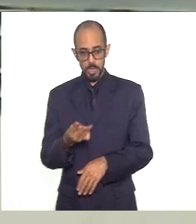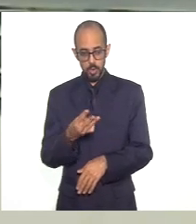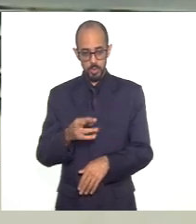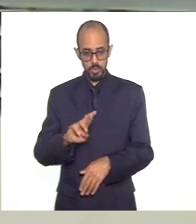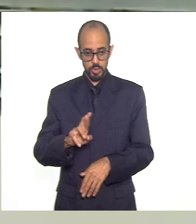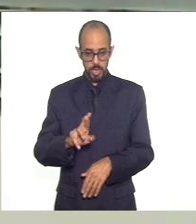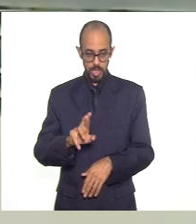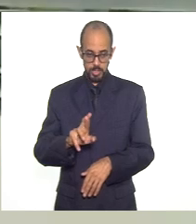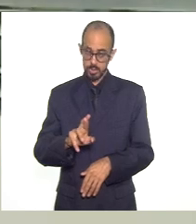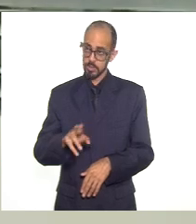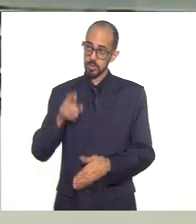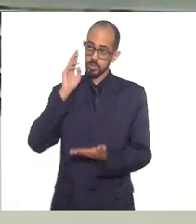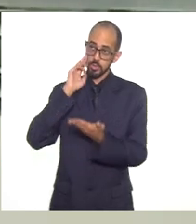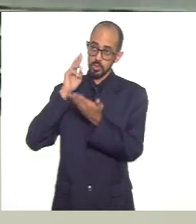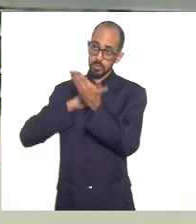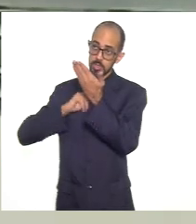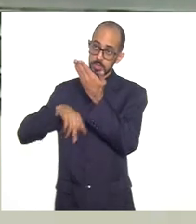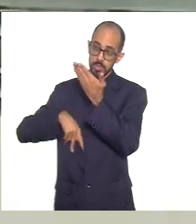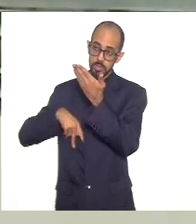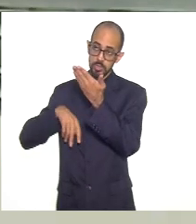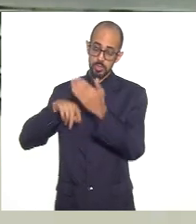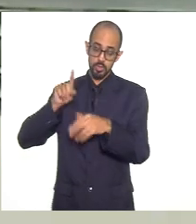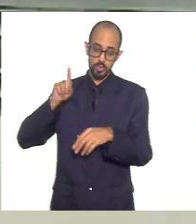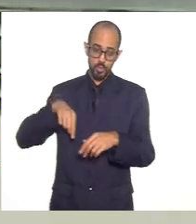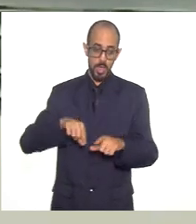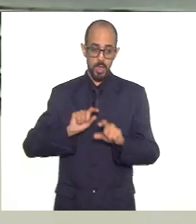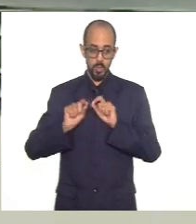R$25 milhões, senhor presidente. Isso